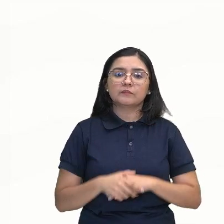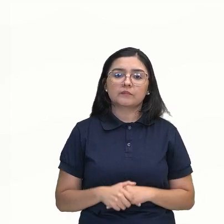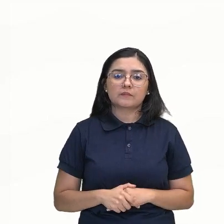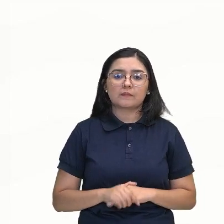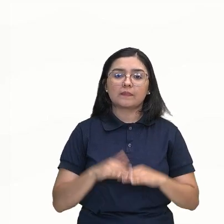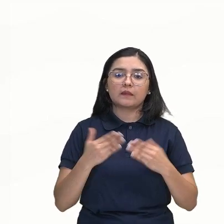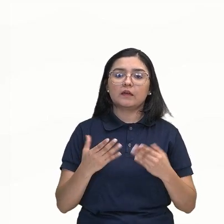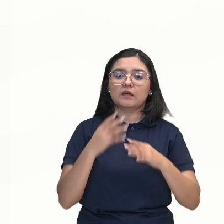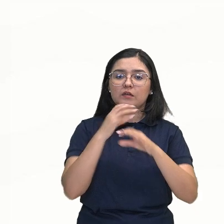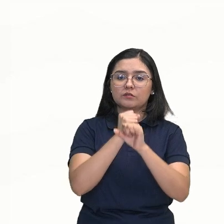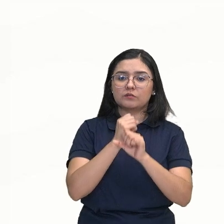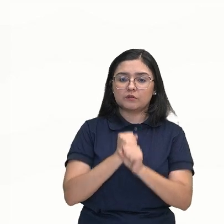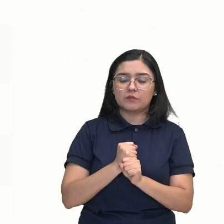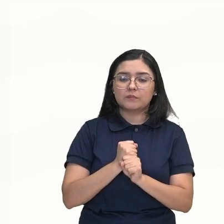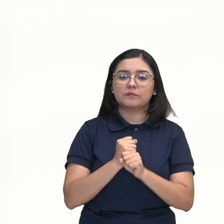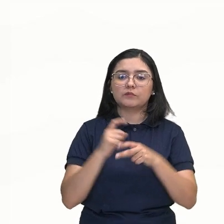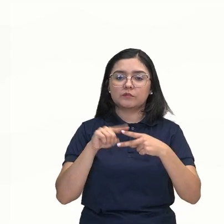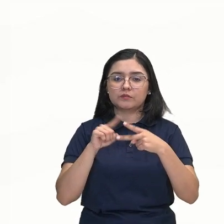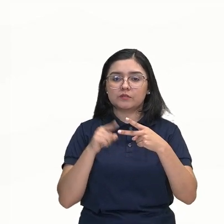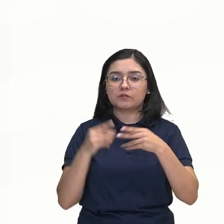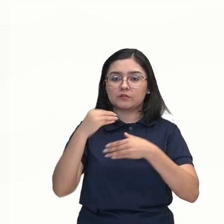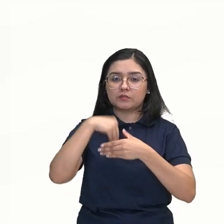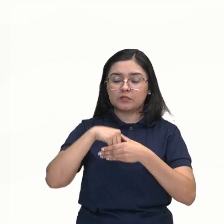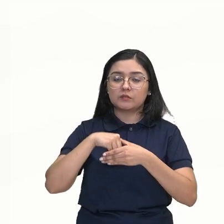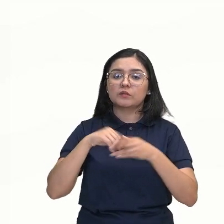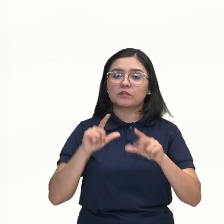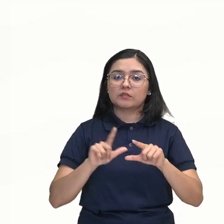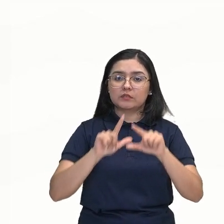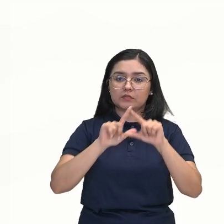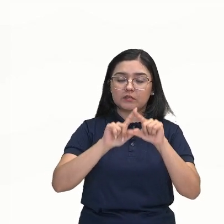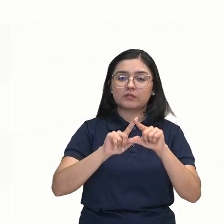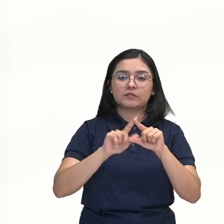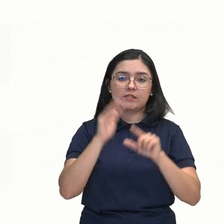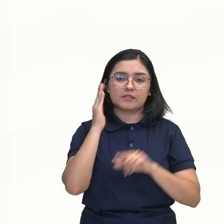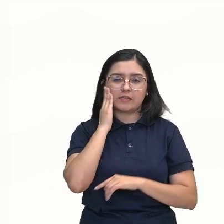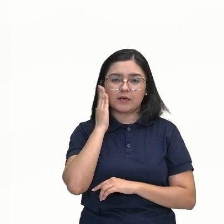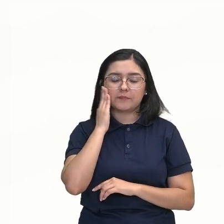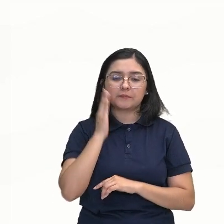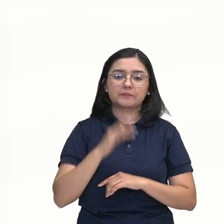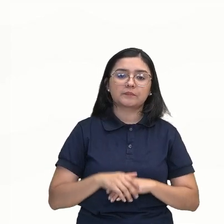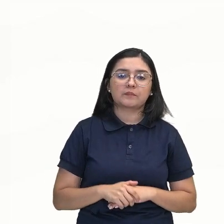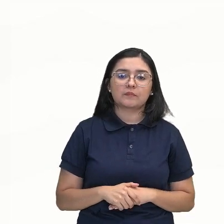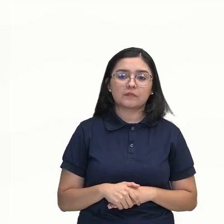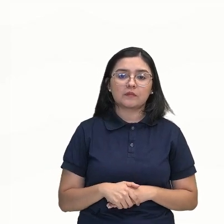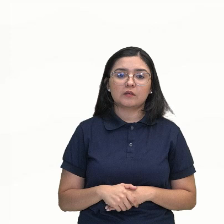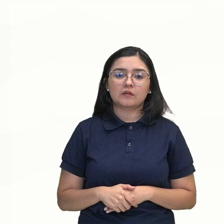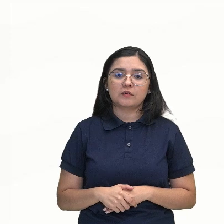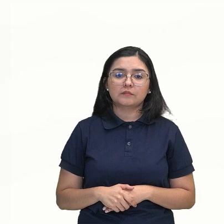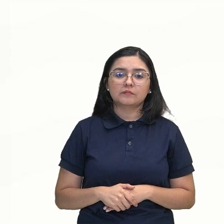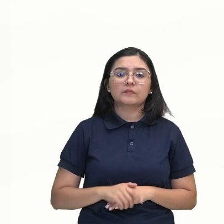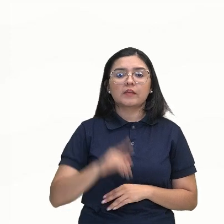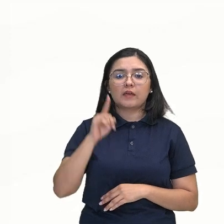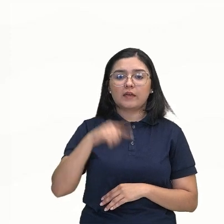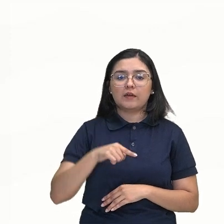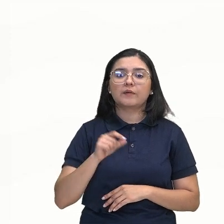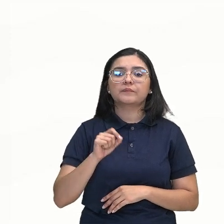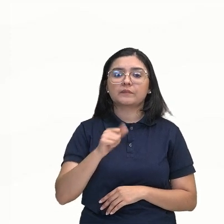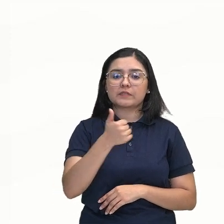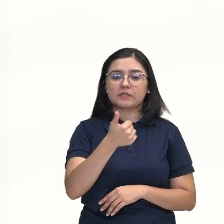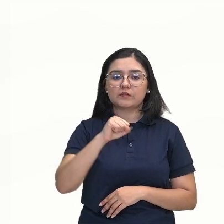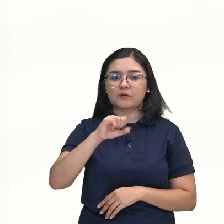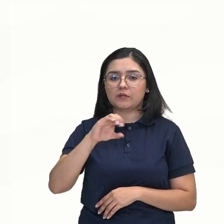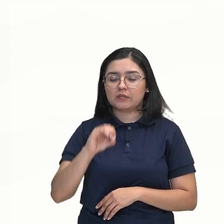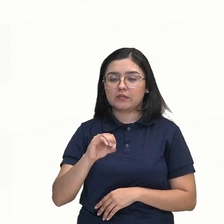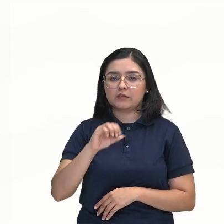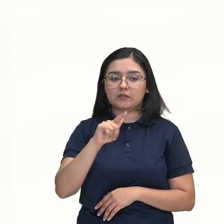das medidas dos ângulos internos de um triângulo já é conhecida e é igual a 180